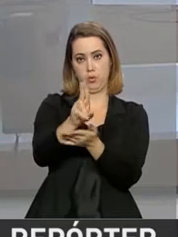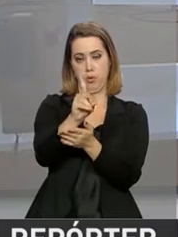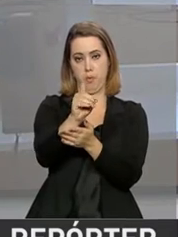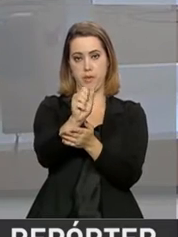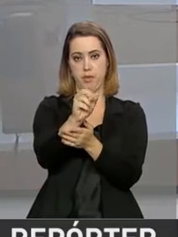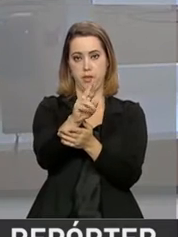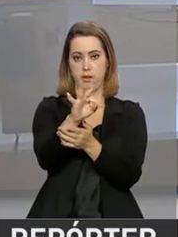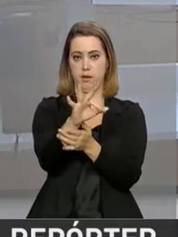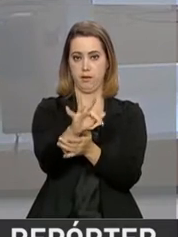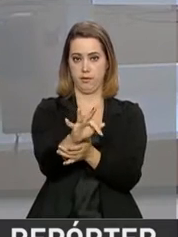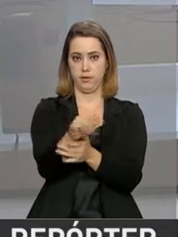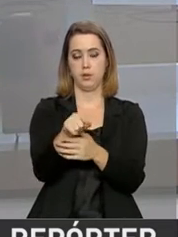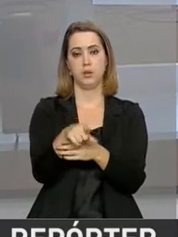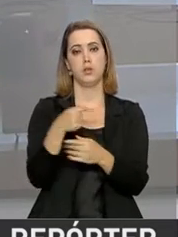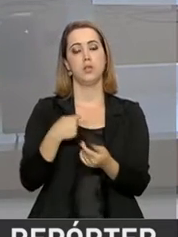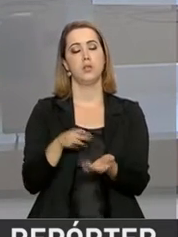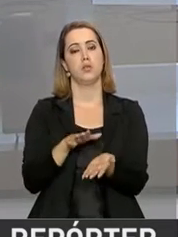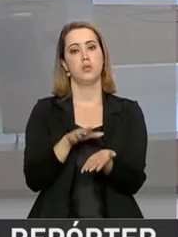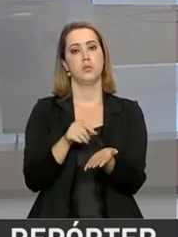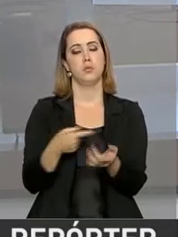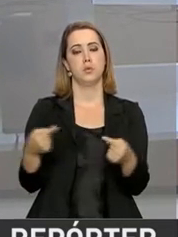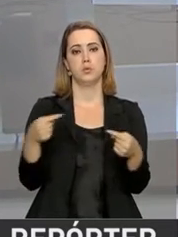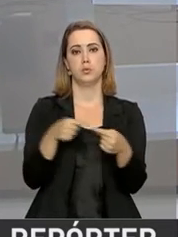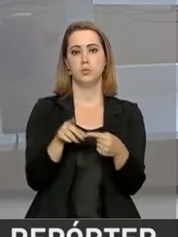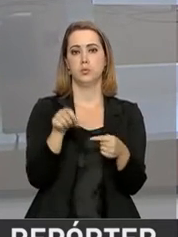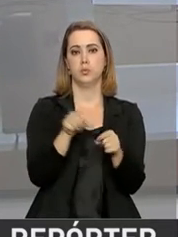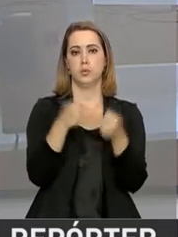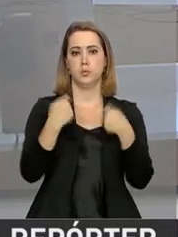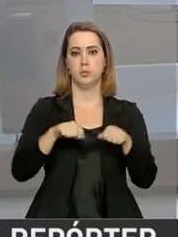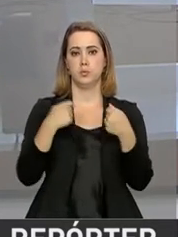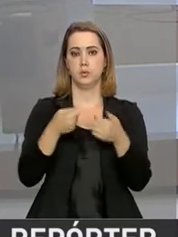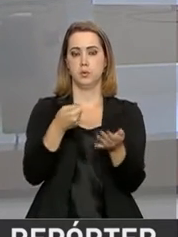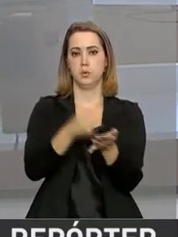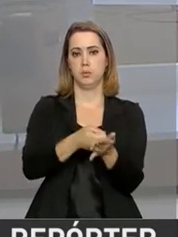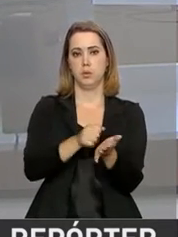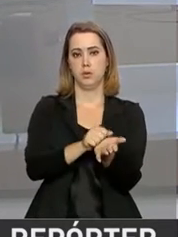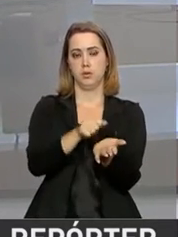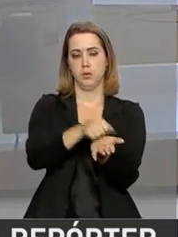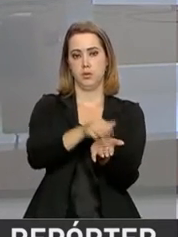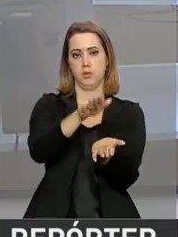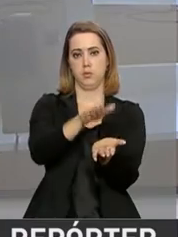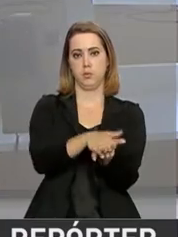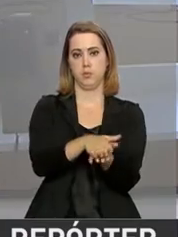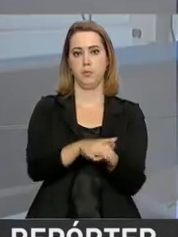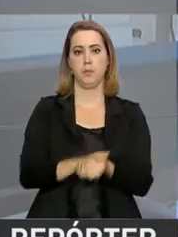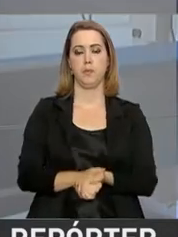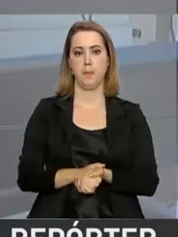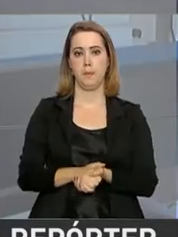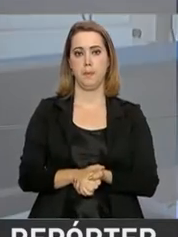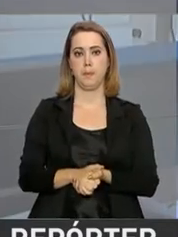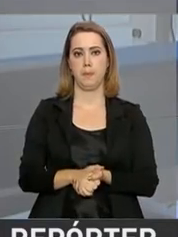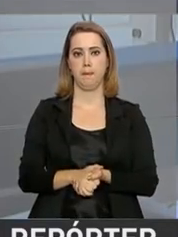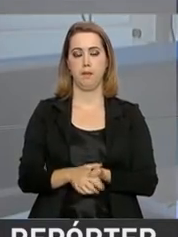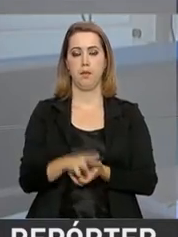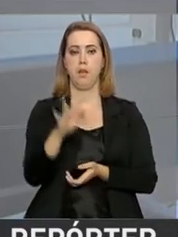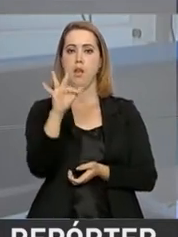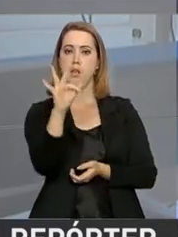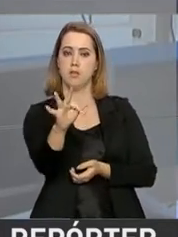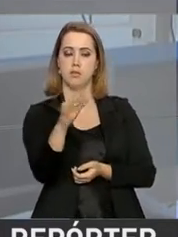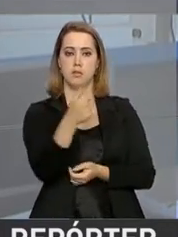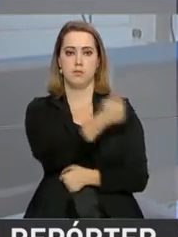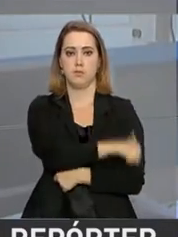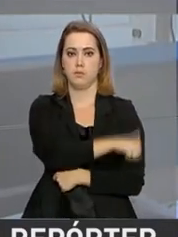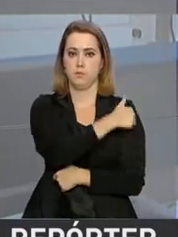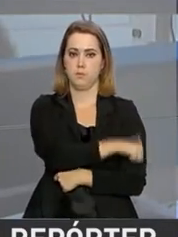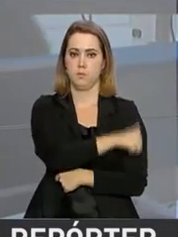federais para fazer a adesão ao programa é necessário pagar o imposto ea multa e alfândega do rio